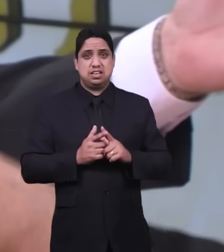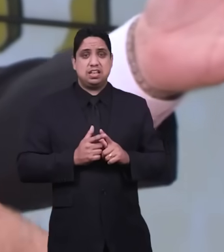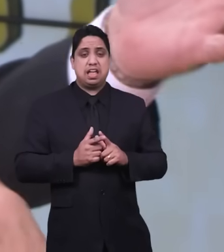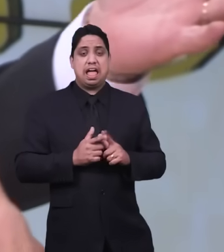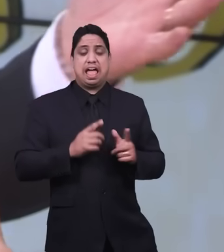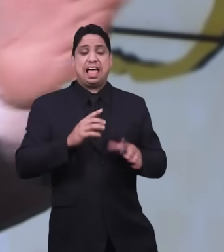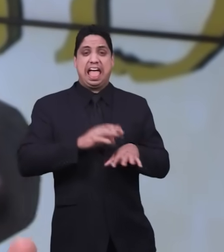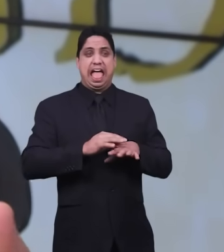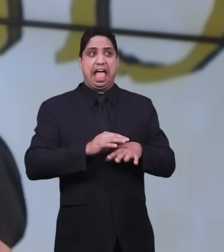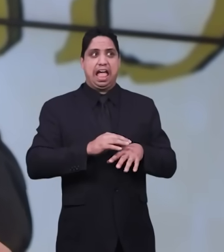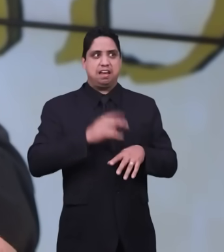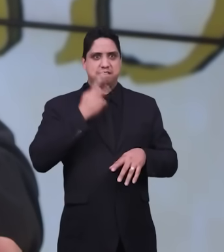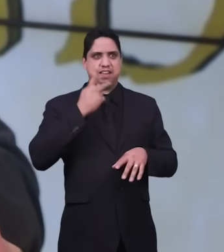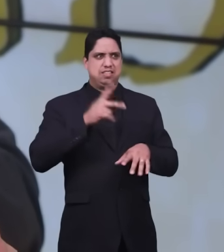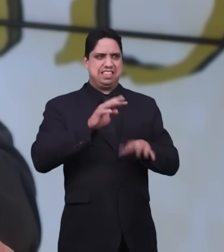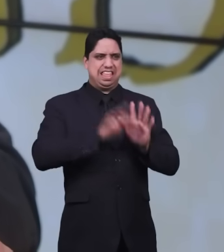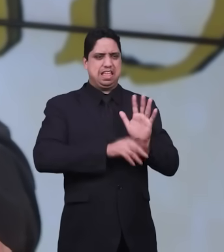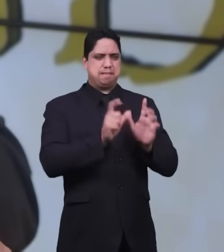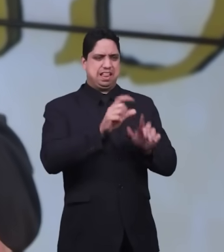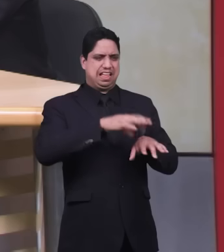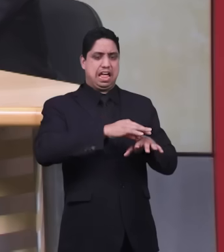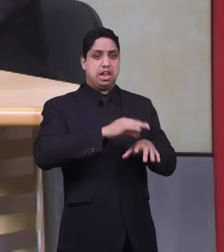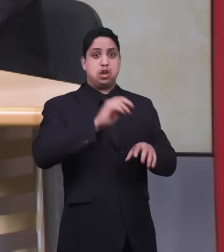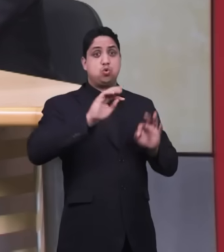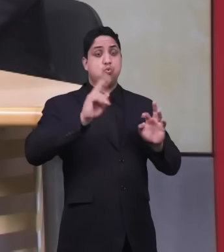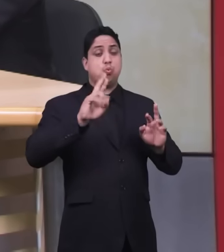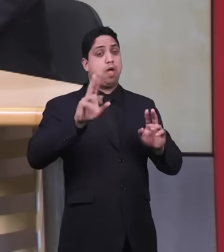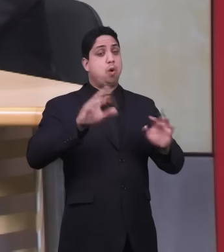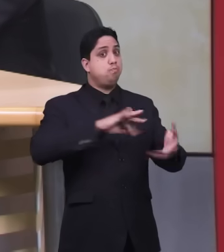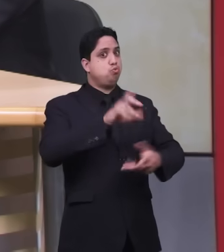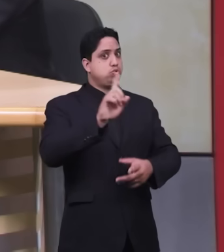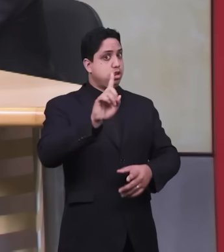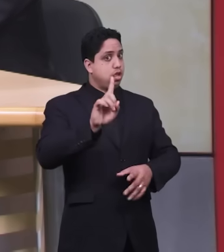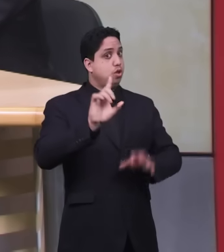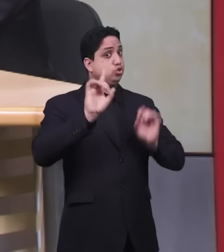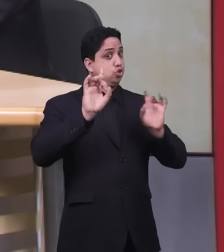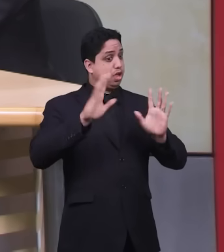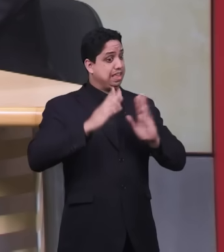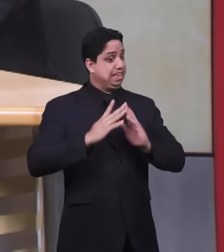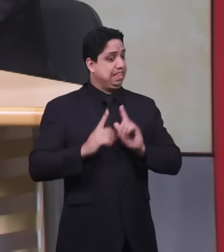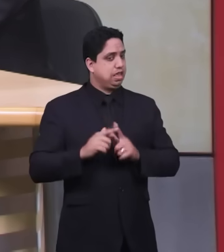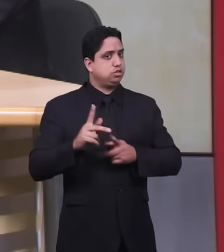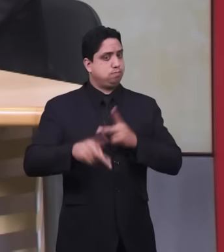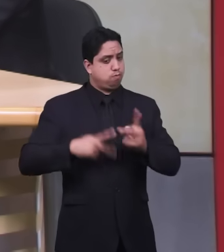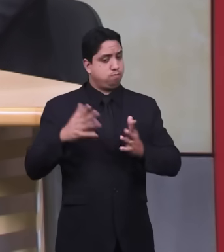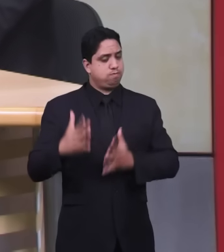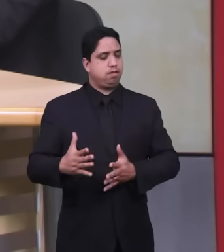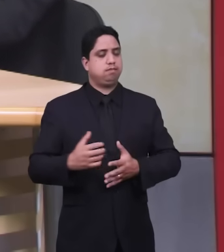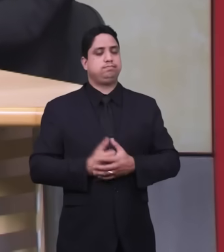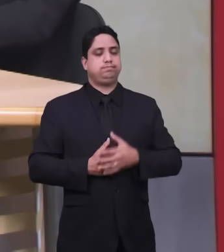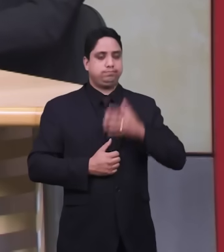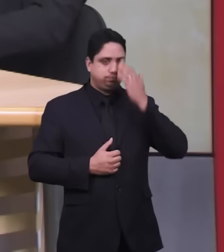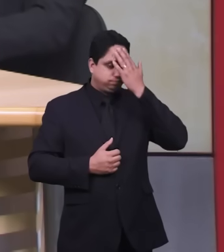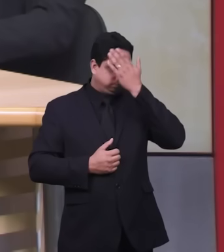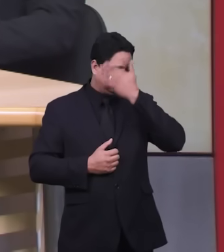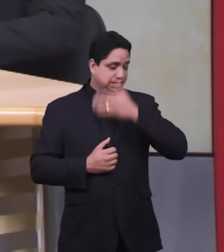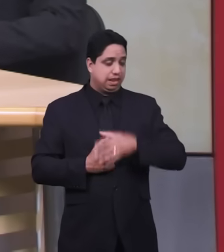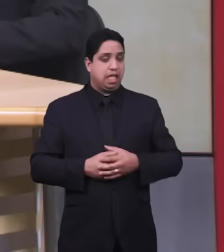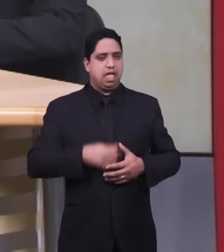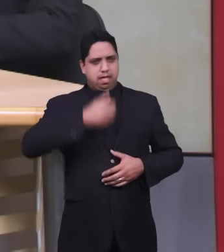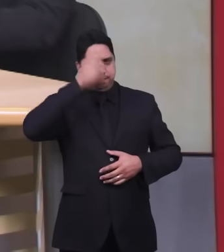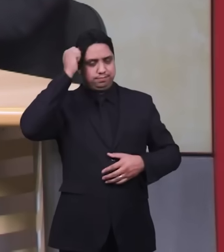não é o mundo todo. Não é o mundo todo. Não é o mundo, né? todo, isso é interessante. Mas, ainda dentro dessa